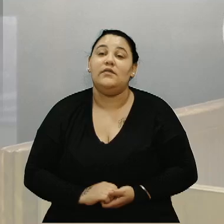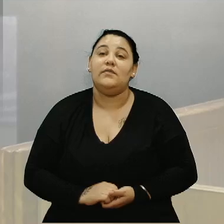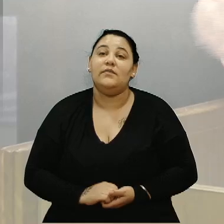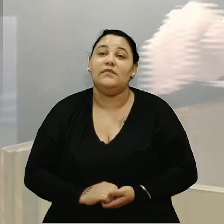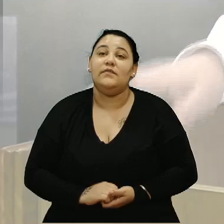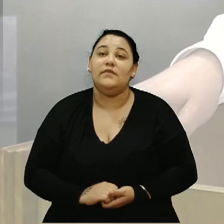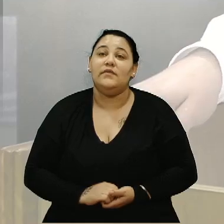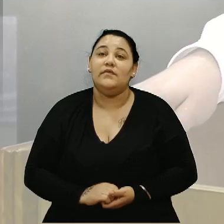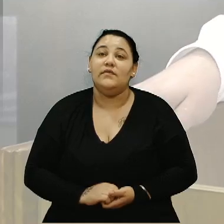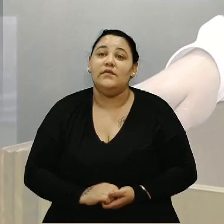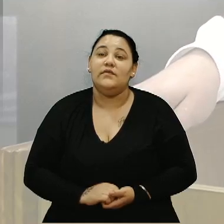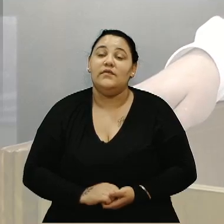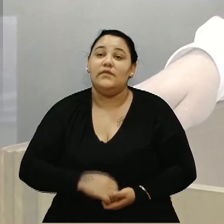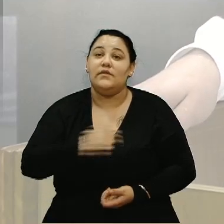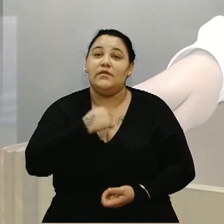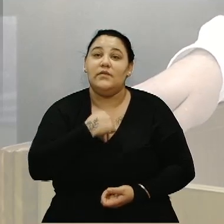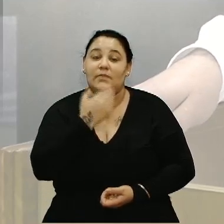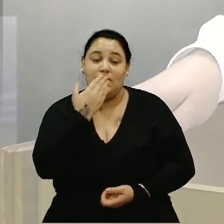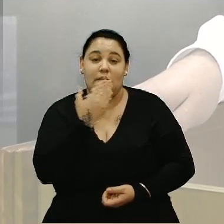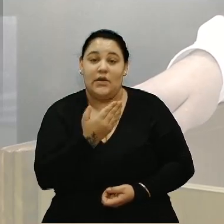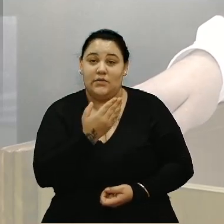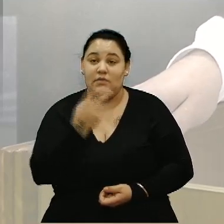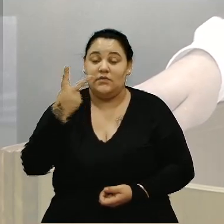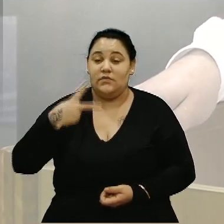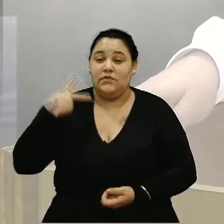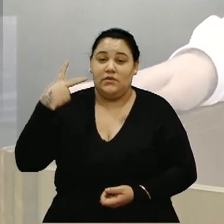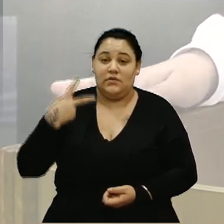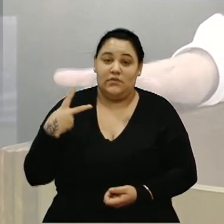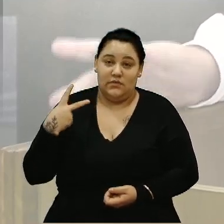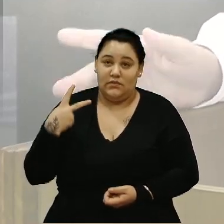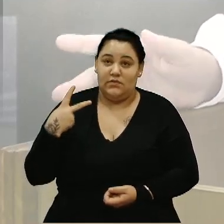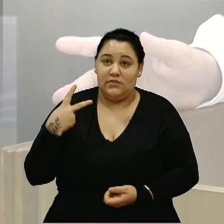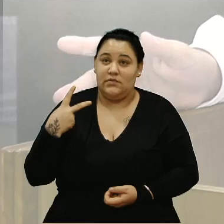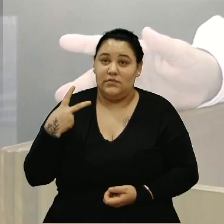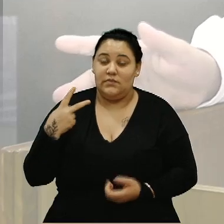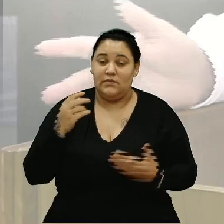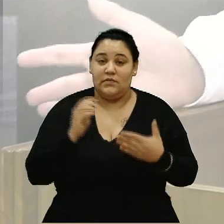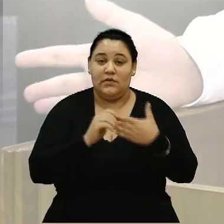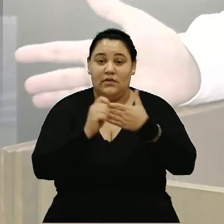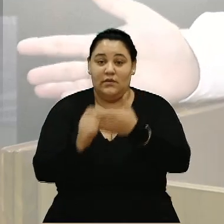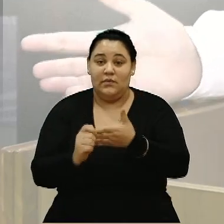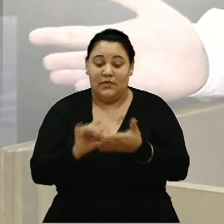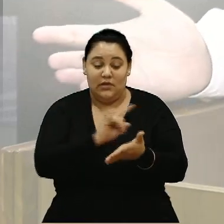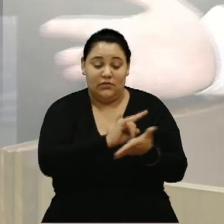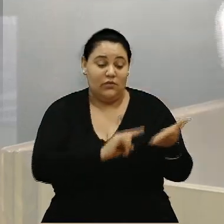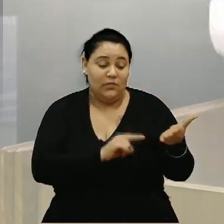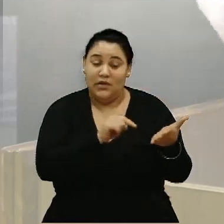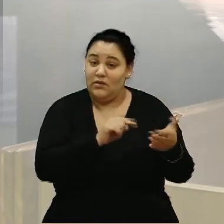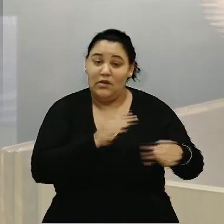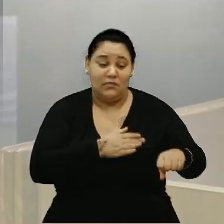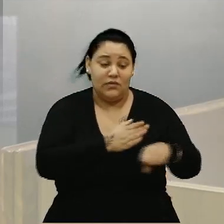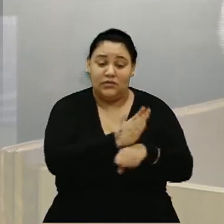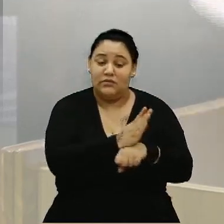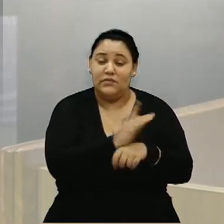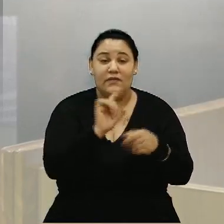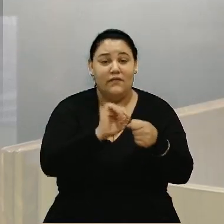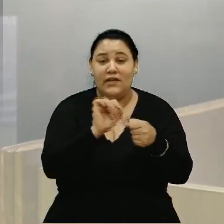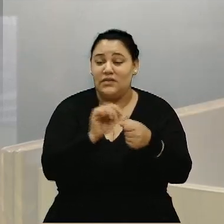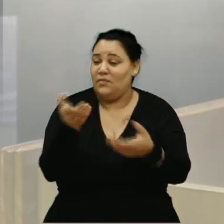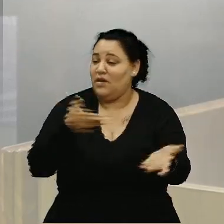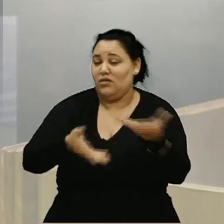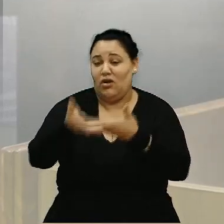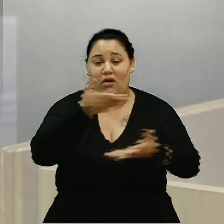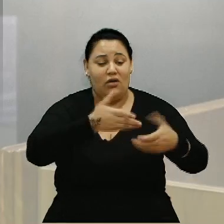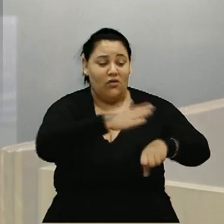Eu conto com os pares para apreciação desse requerimento e aprovação. E vamos fazer um bom diálogo, porque não é para